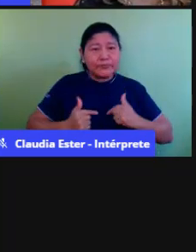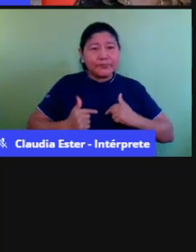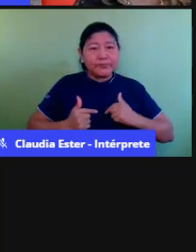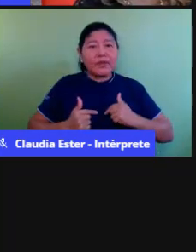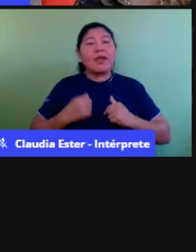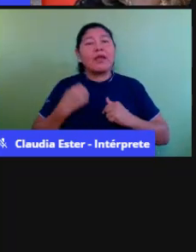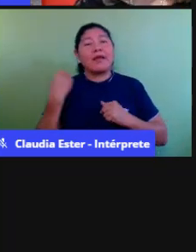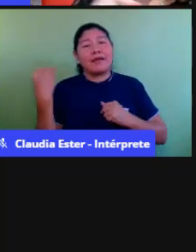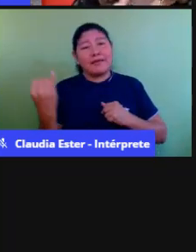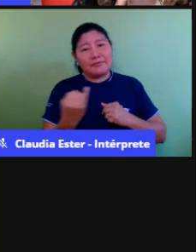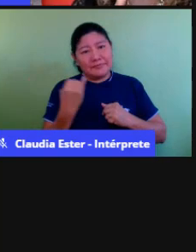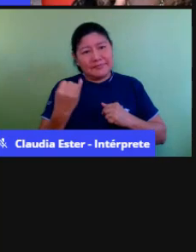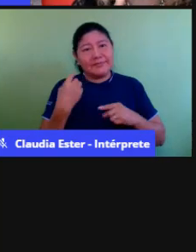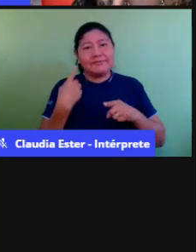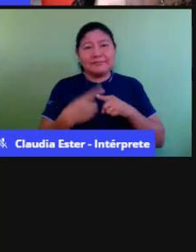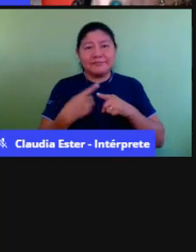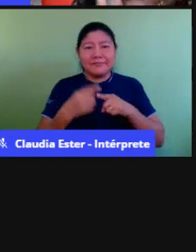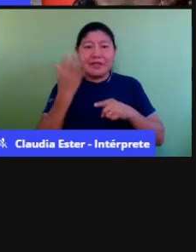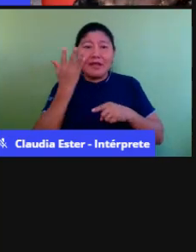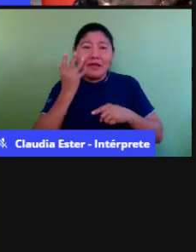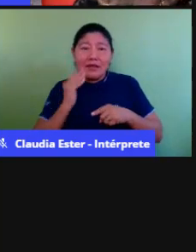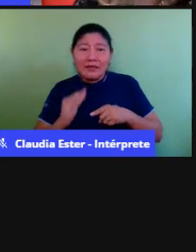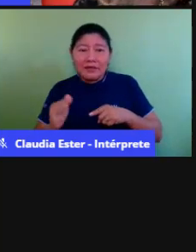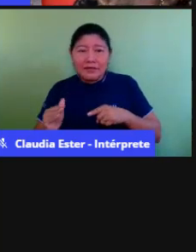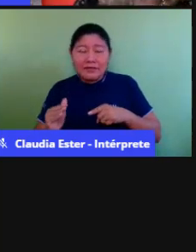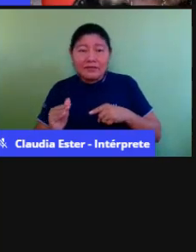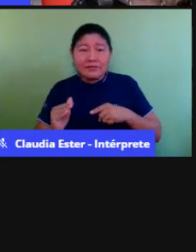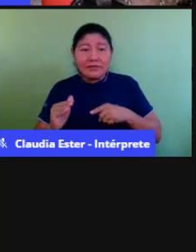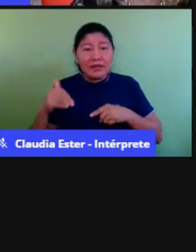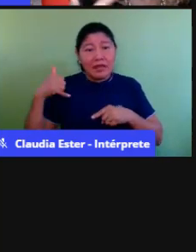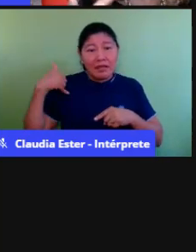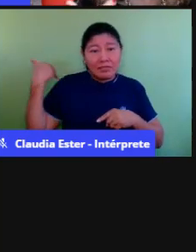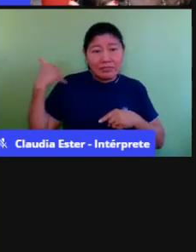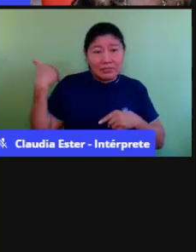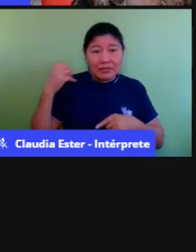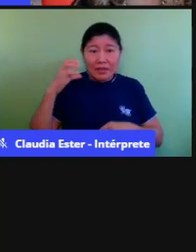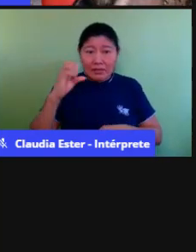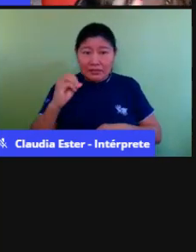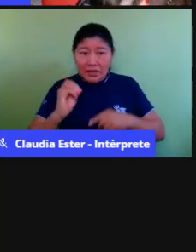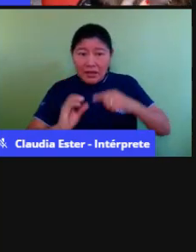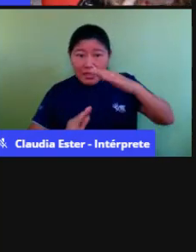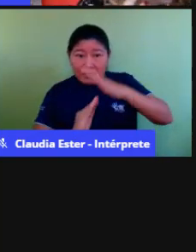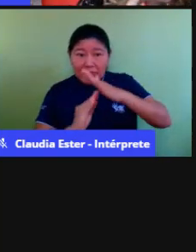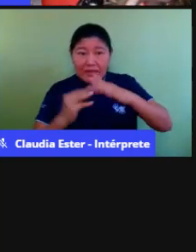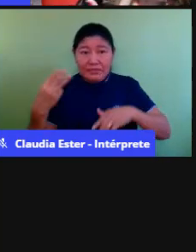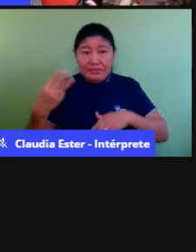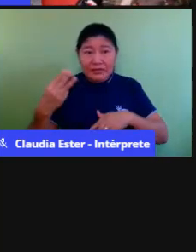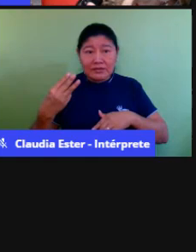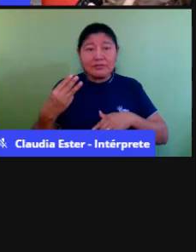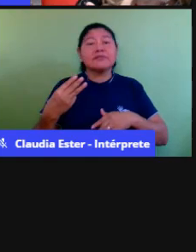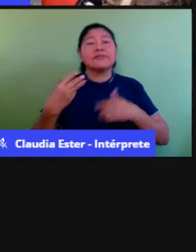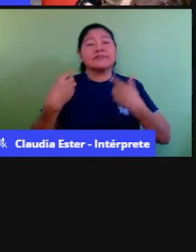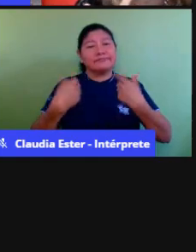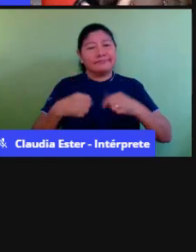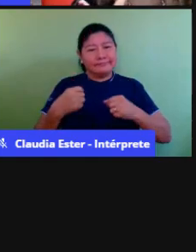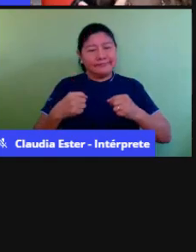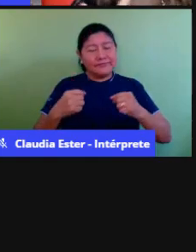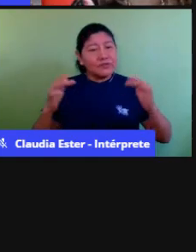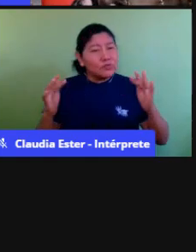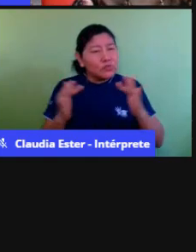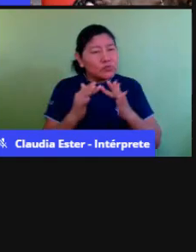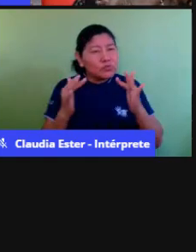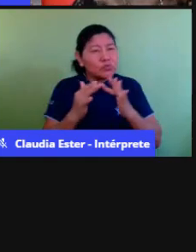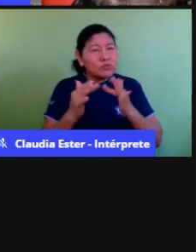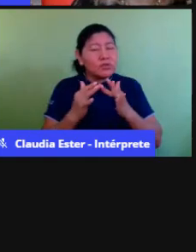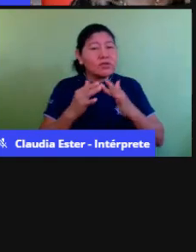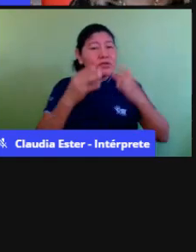pequena de 0 a 3, ela aprende dessa forma. E eu quero deixar aqui uma sugestão para vocês do estudo